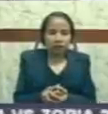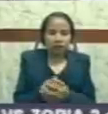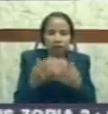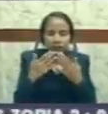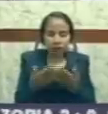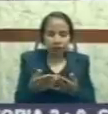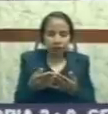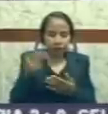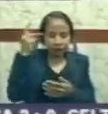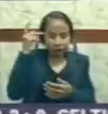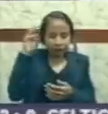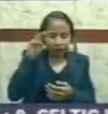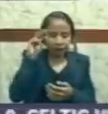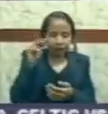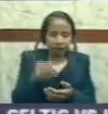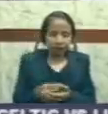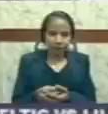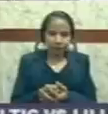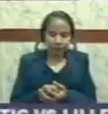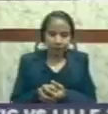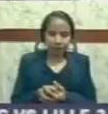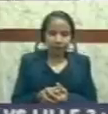Obrigado, Sr. Primeiro-Ministro.